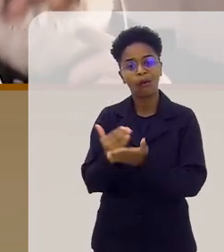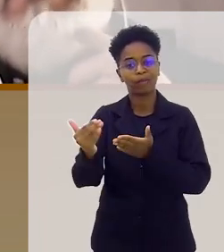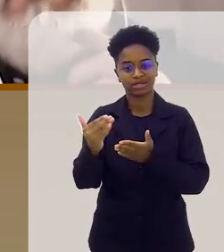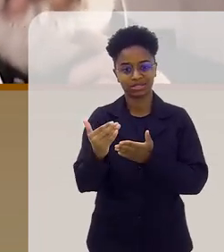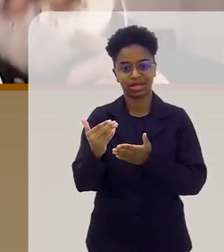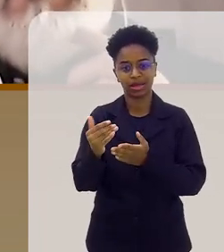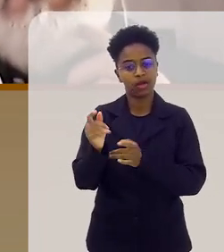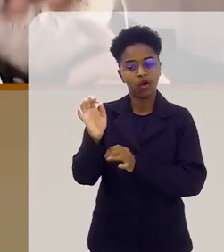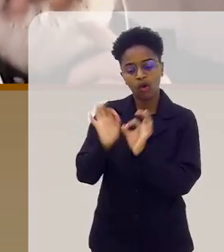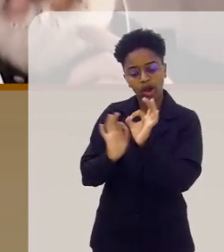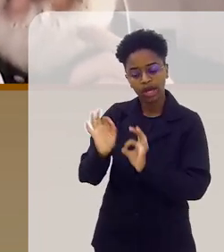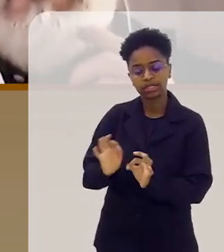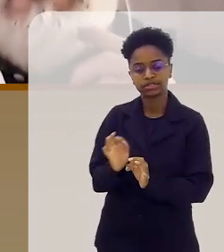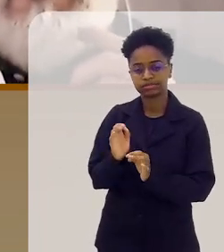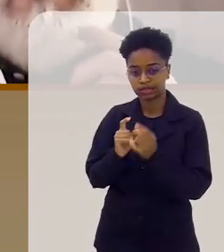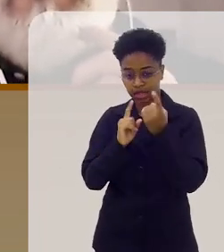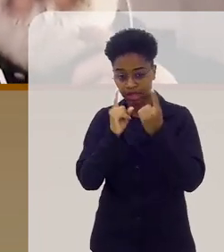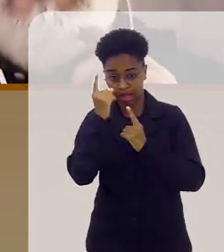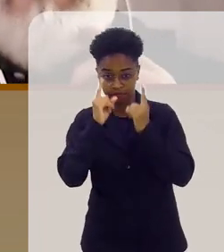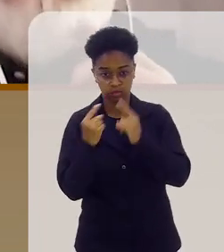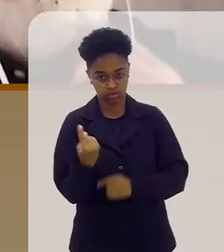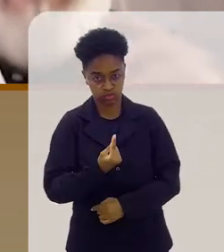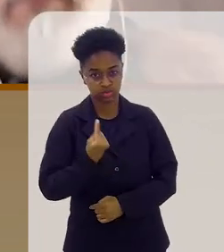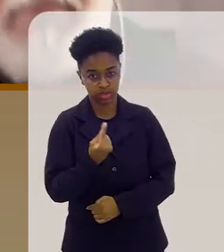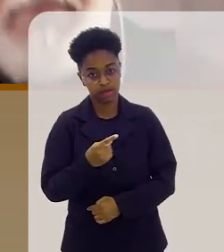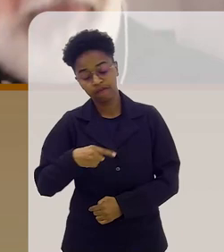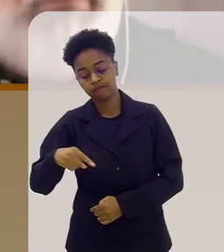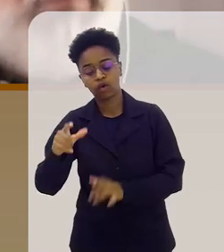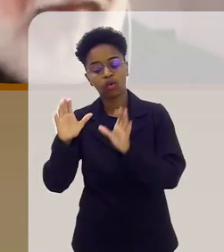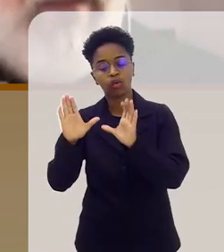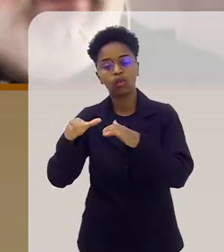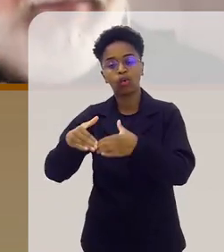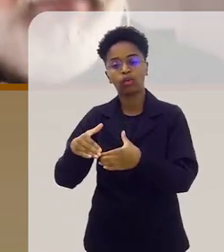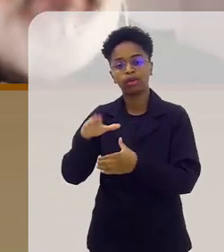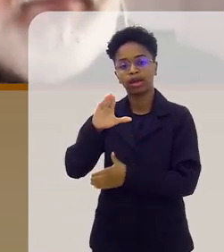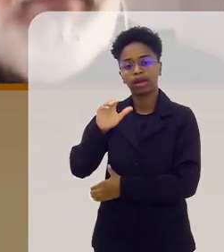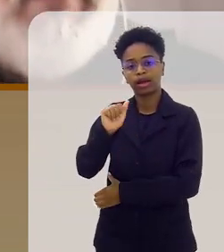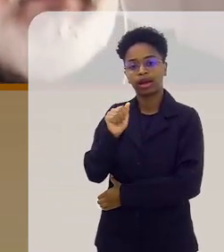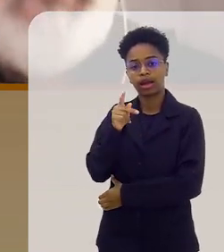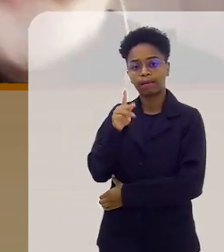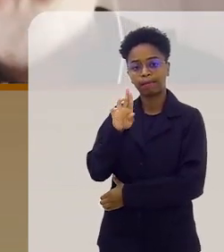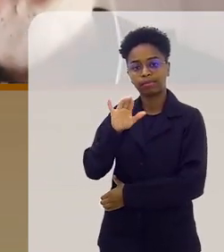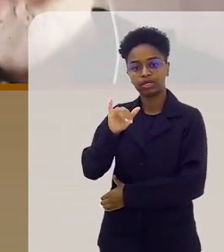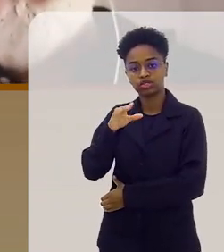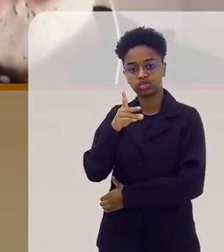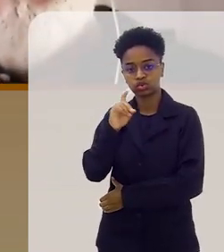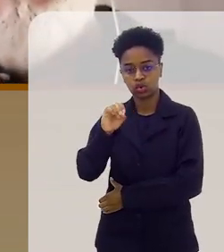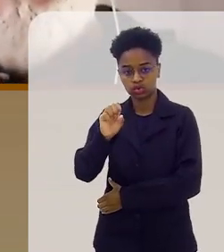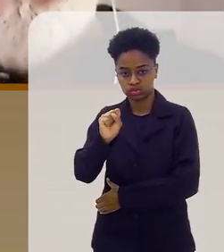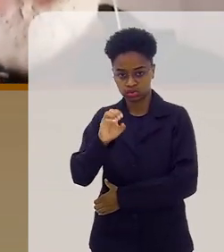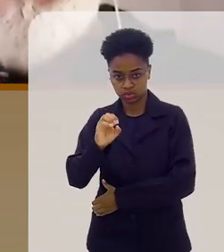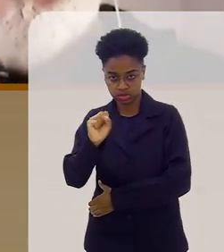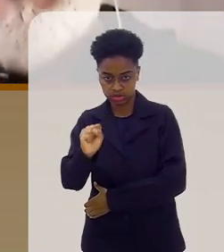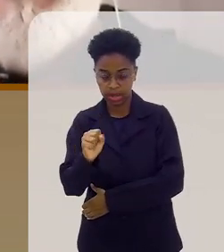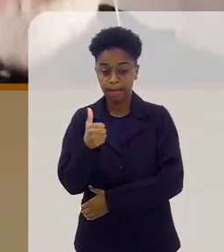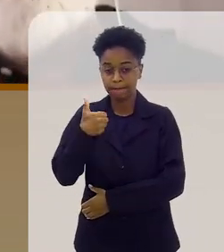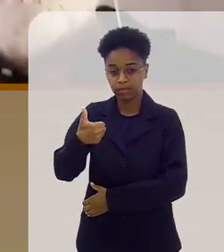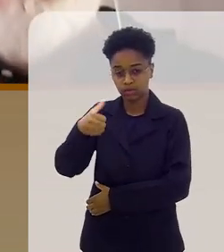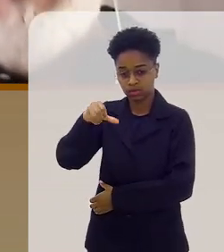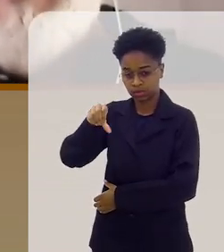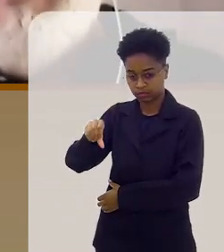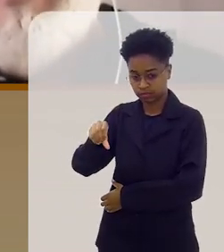estrear você como carnavalesco, e foi quando você foi para Caprichosos de Pilares em 1995,